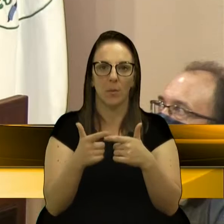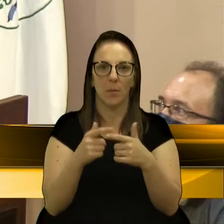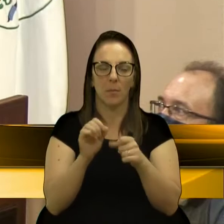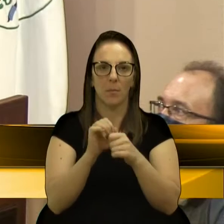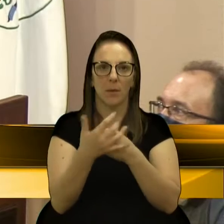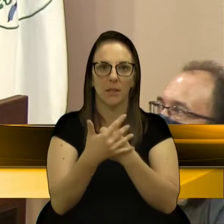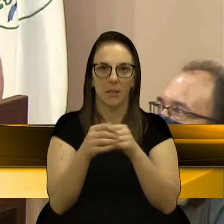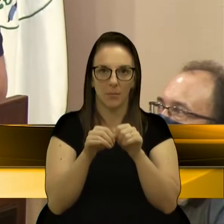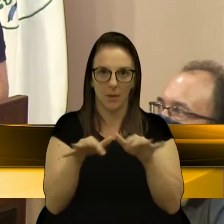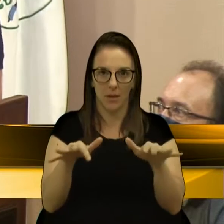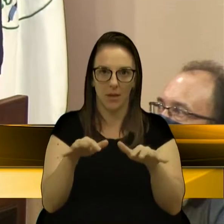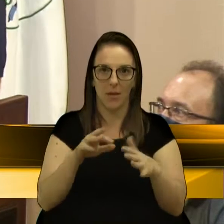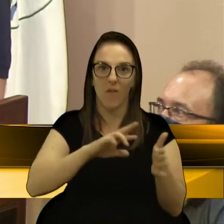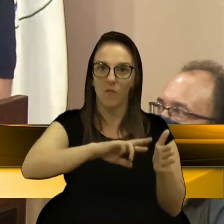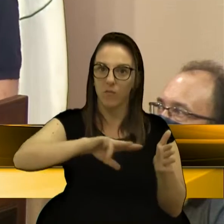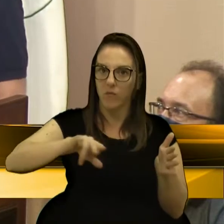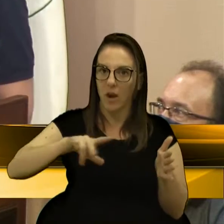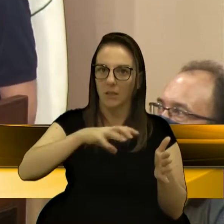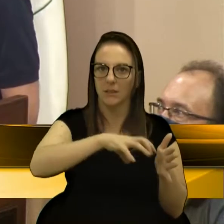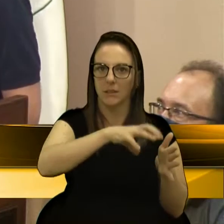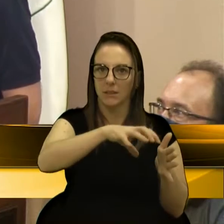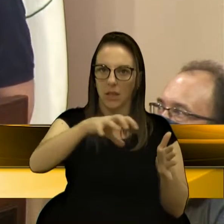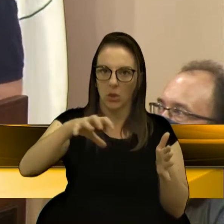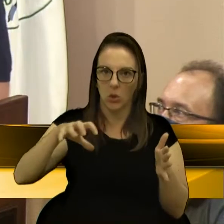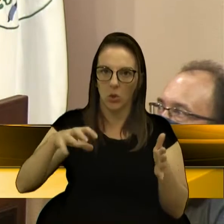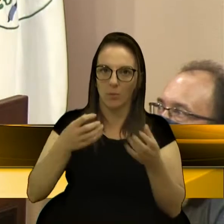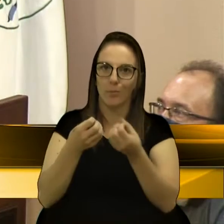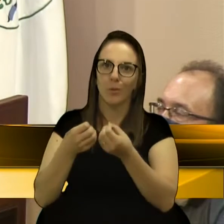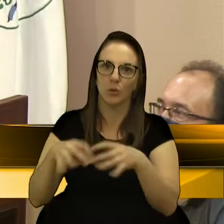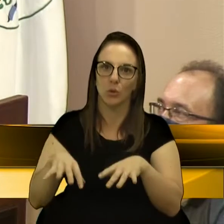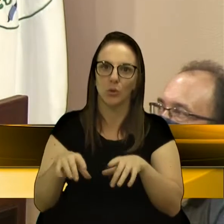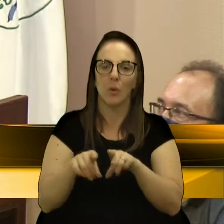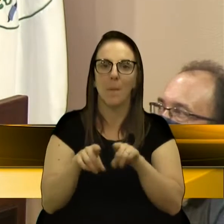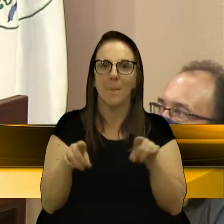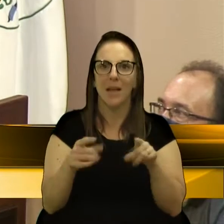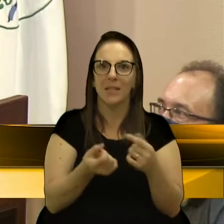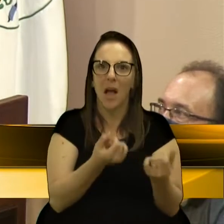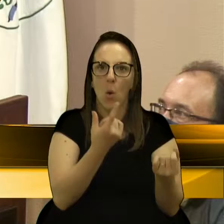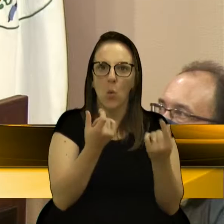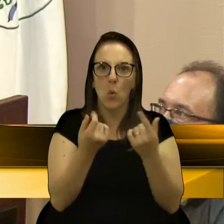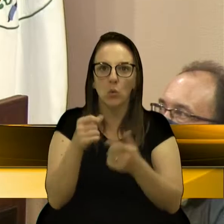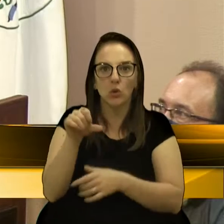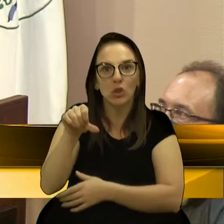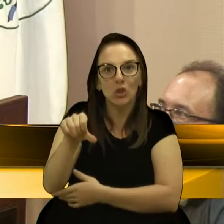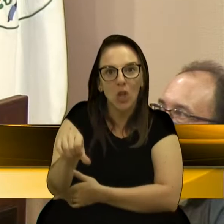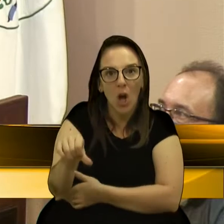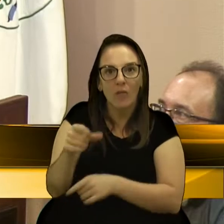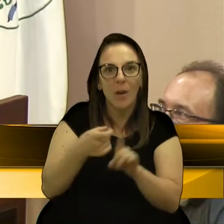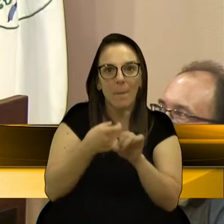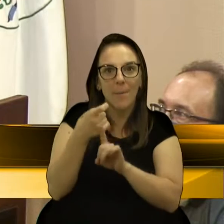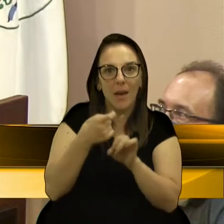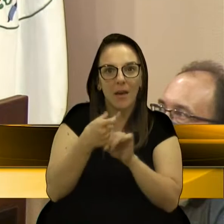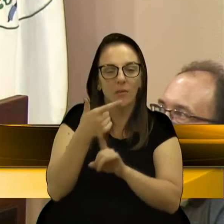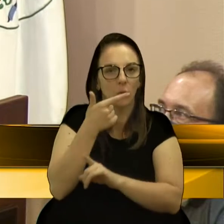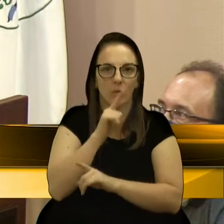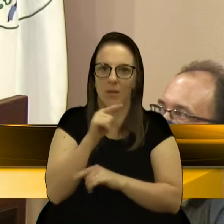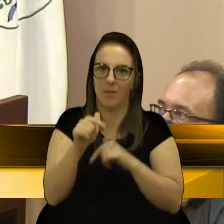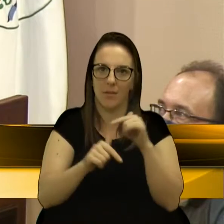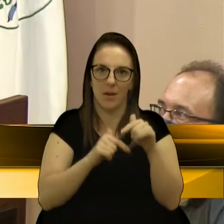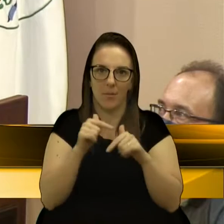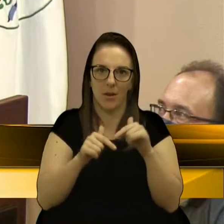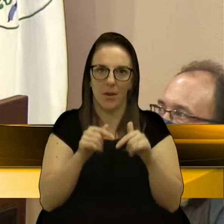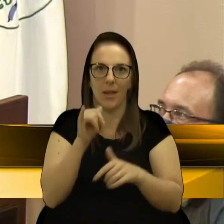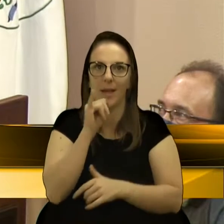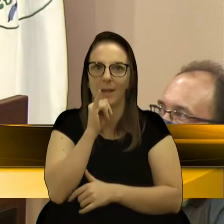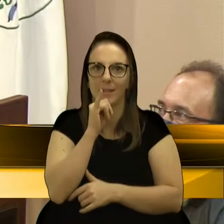foram prejudicados, mas alguns setores ficaram cerca de 9 meses sem poder trabalhar, e aqui eu estou falando, por exemplo, do setor de eventos e